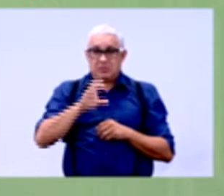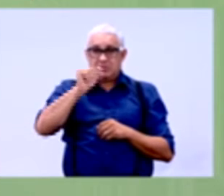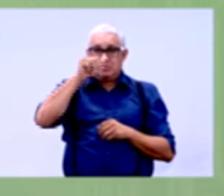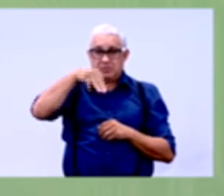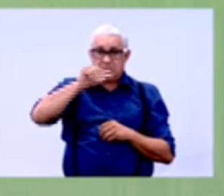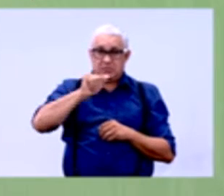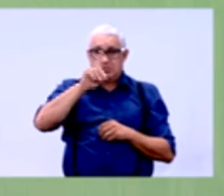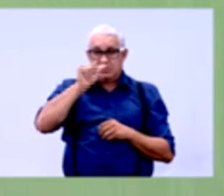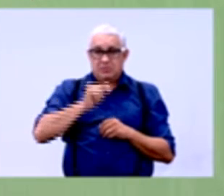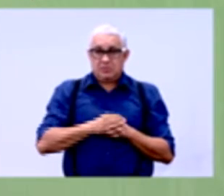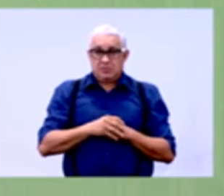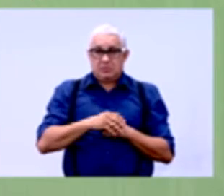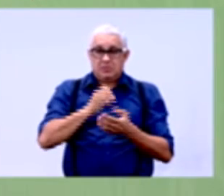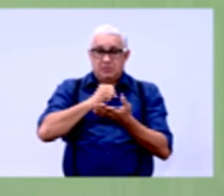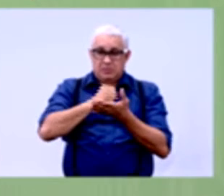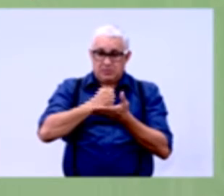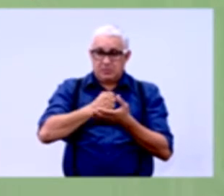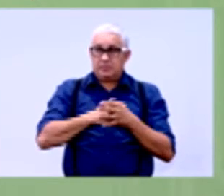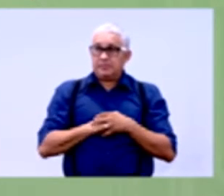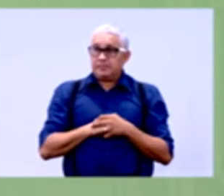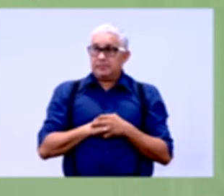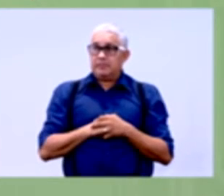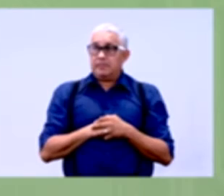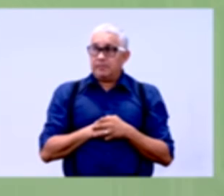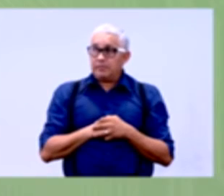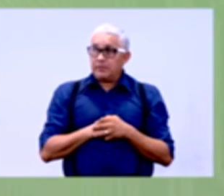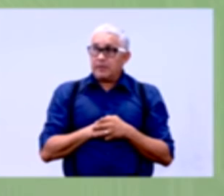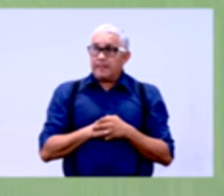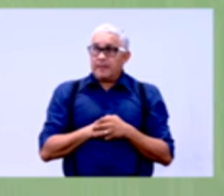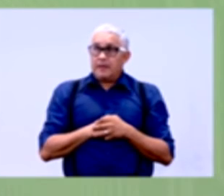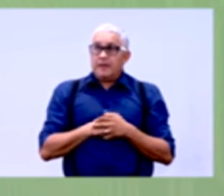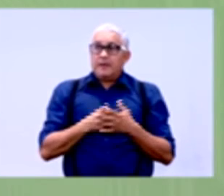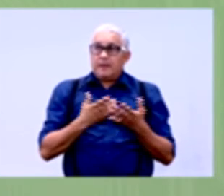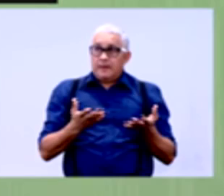de controle. Bom,